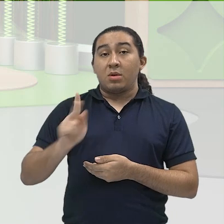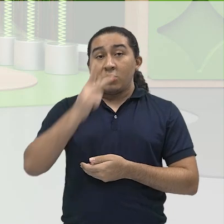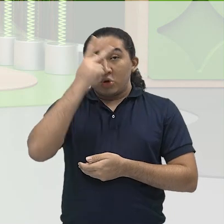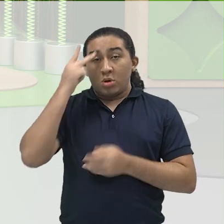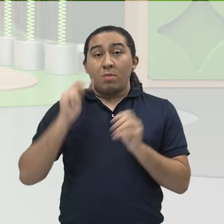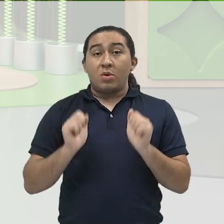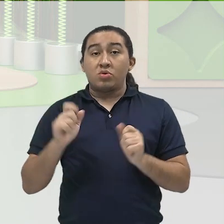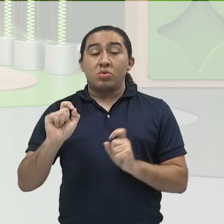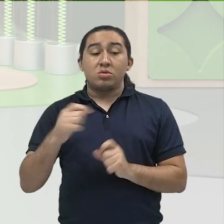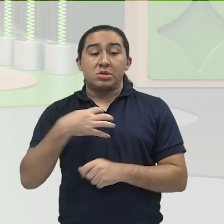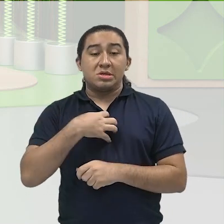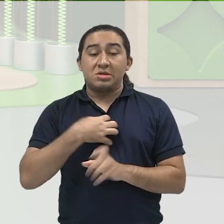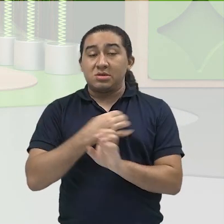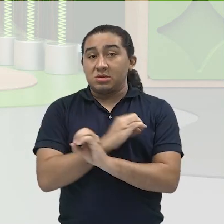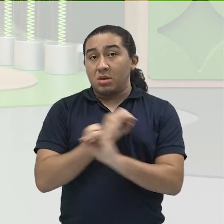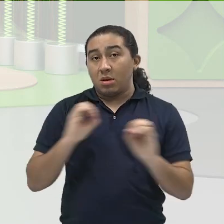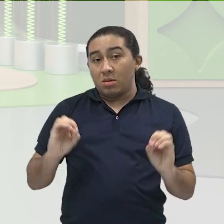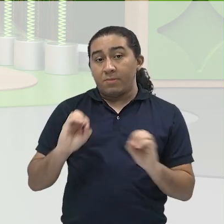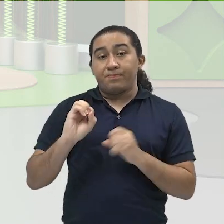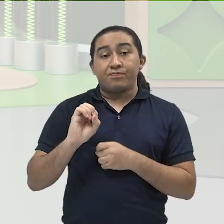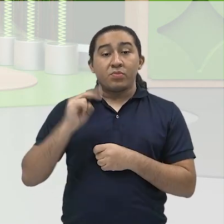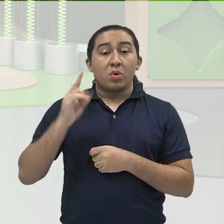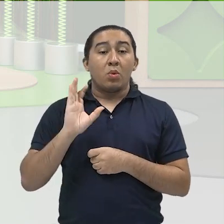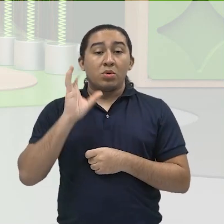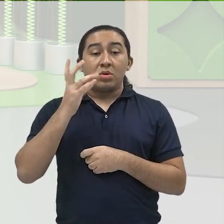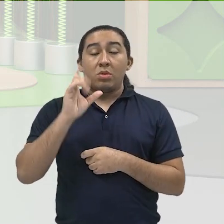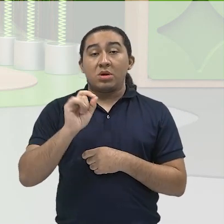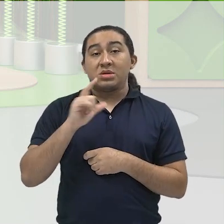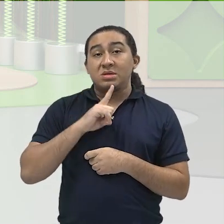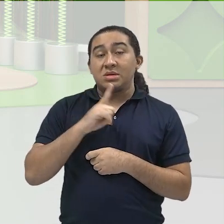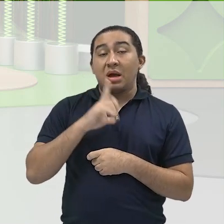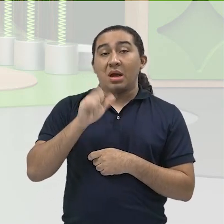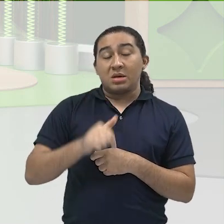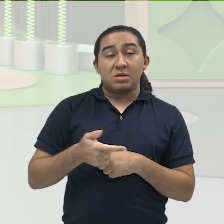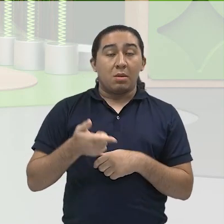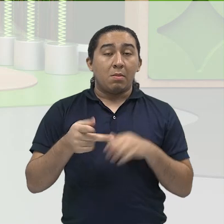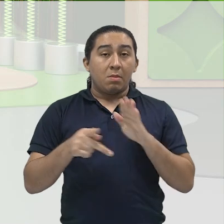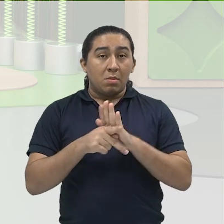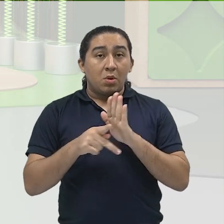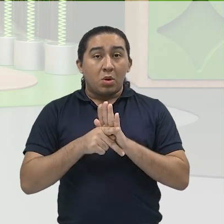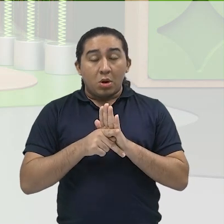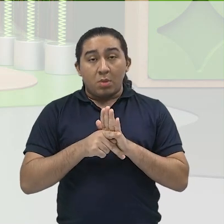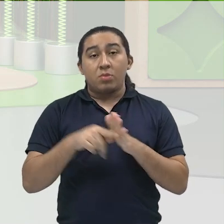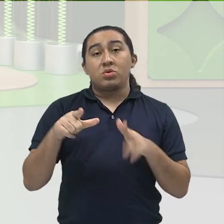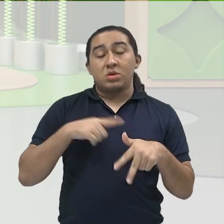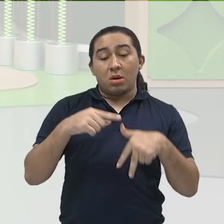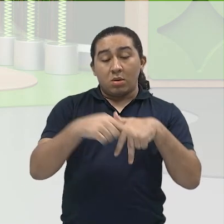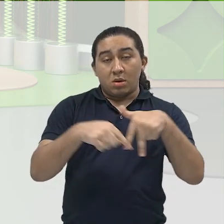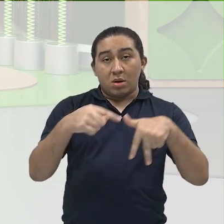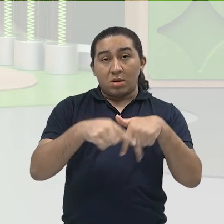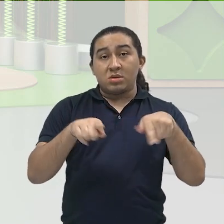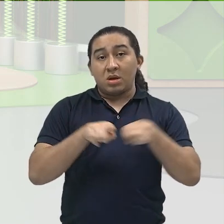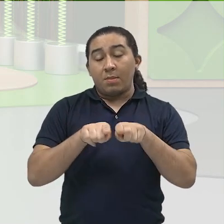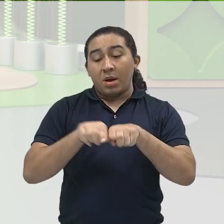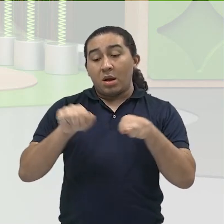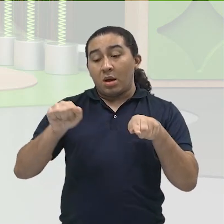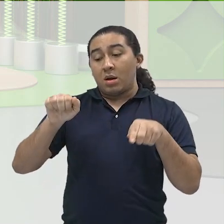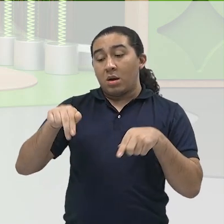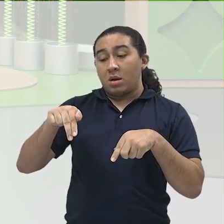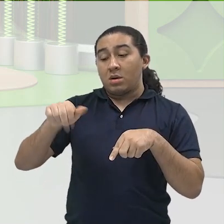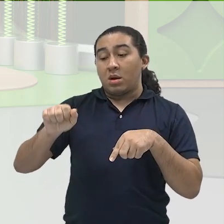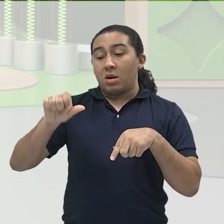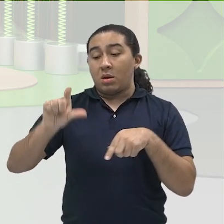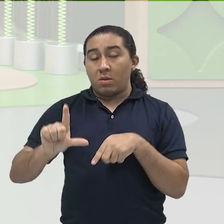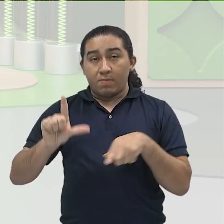ser assintomática ou provocar o aparecimento de verrugas genitais orais e anais. Quer dizer, a pessoa